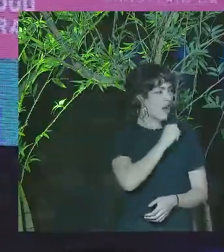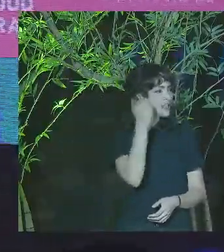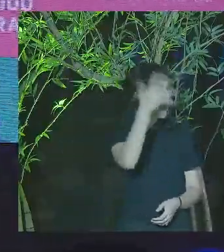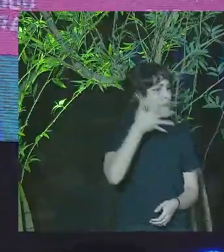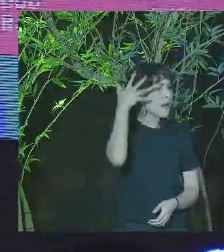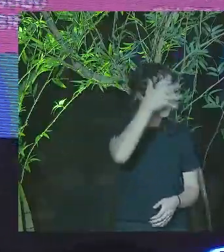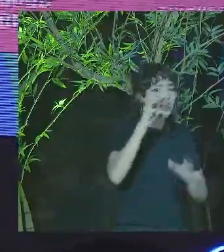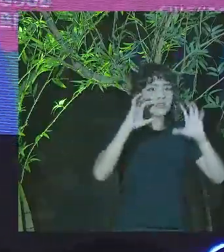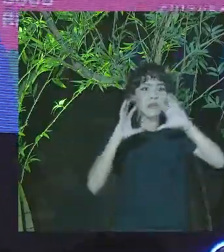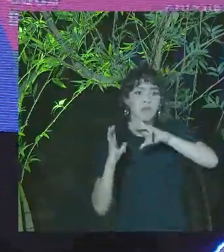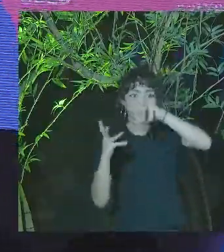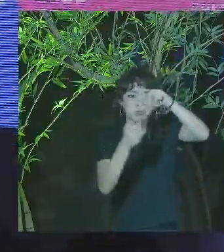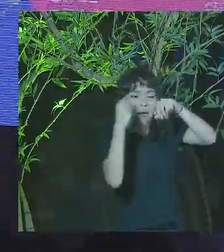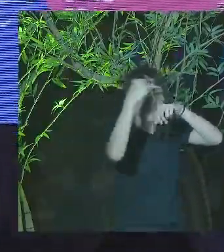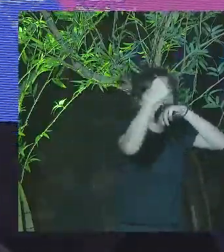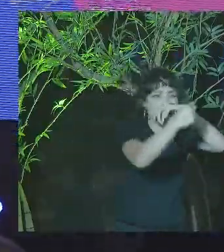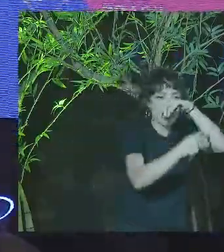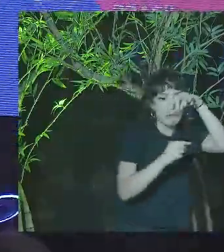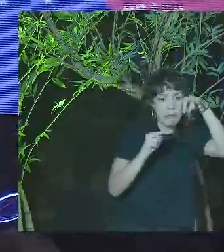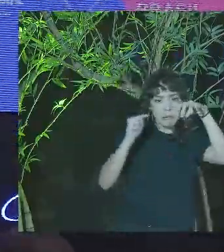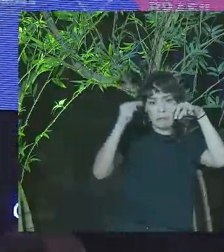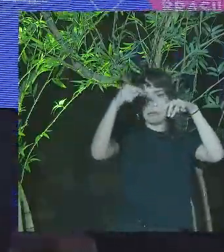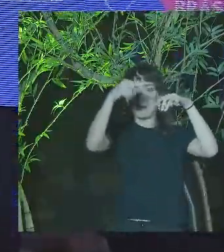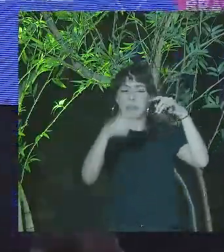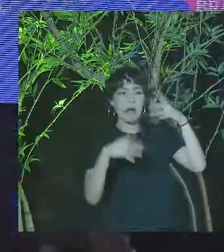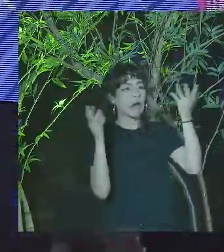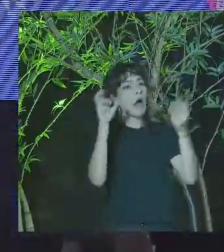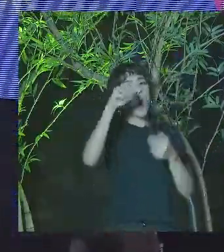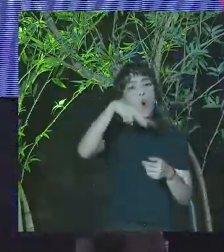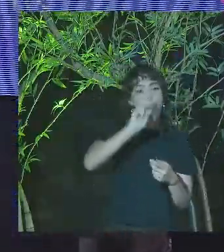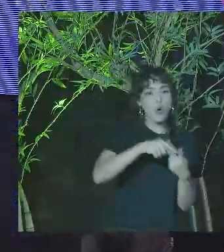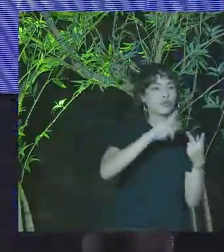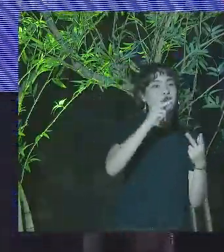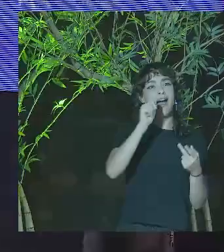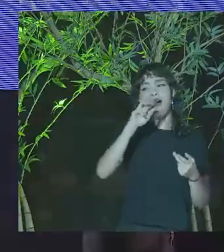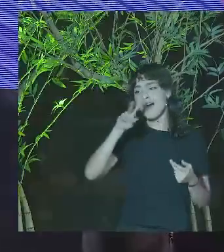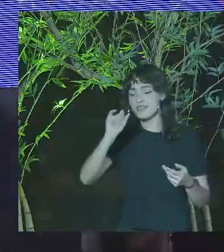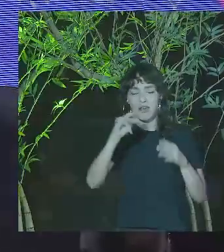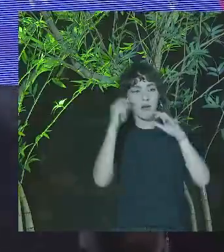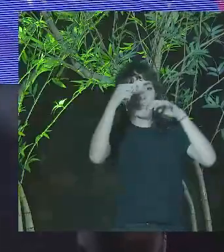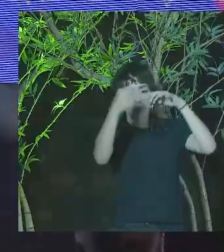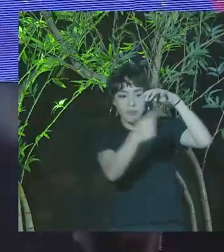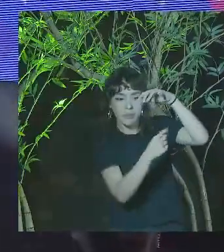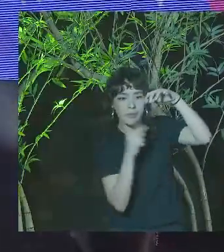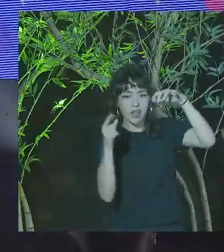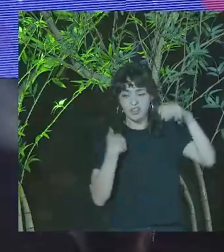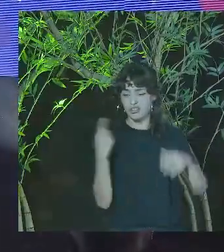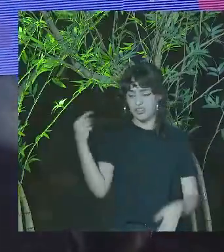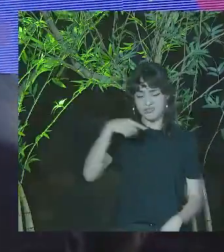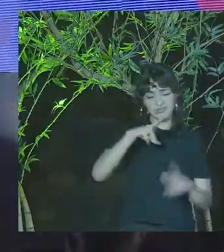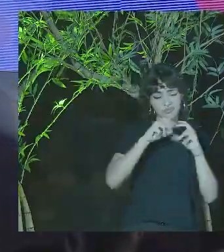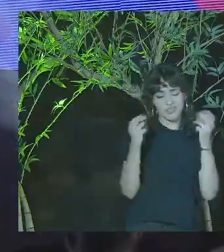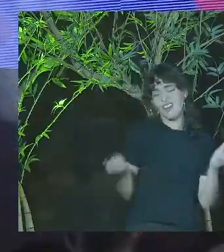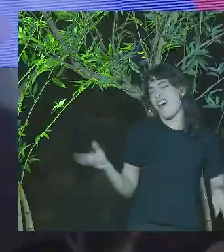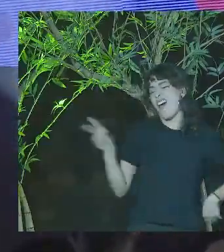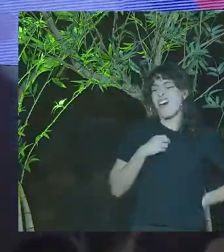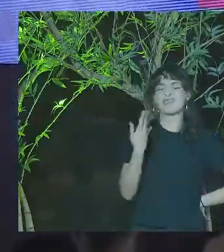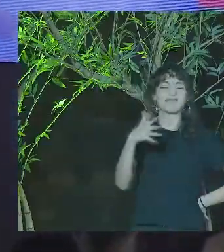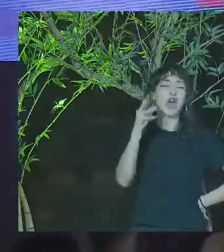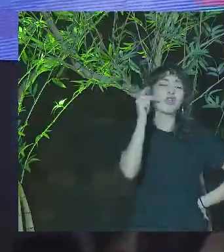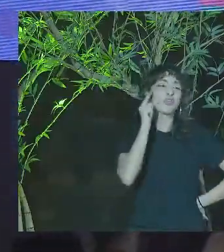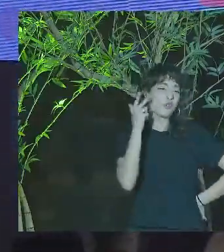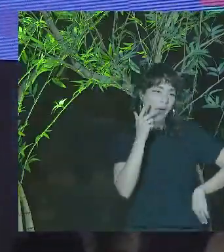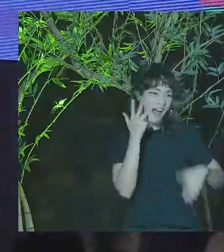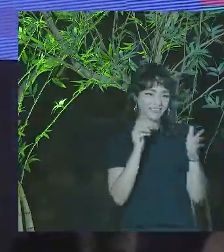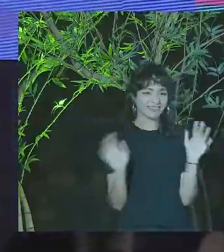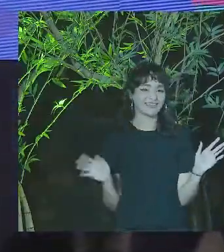Ela está aparecendo no MIT, ela está em Harvard, está na ONU. Ela vai chegar aqui em Floripa e assim, cumprir tabela.